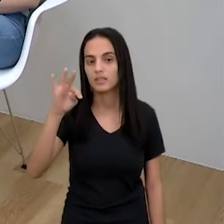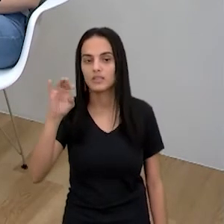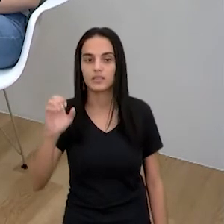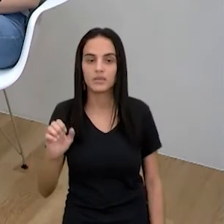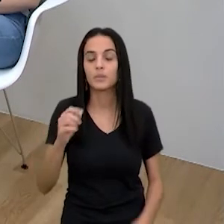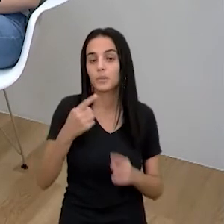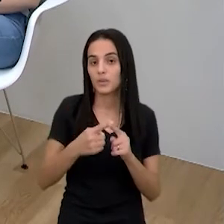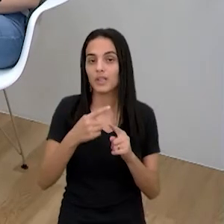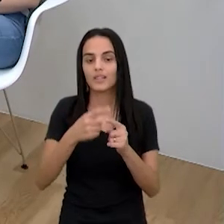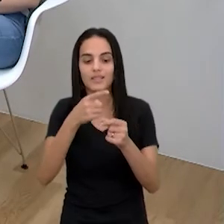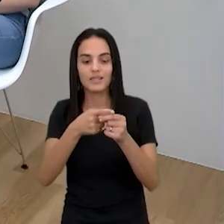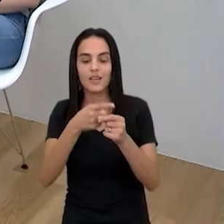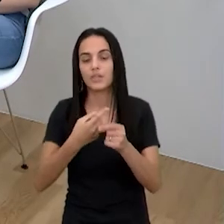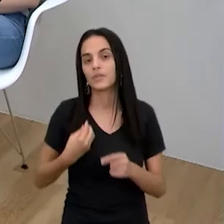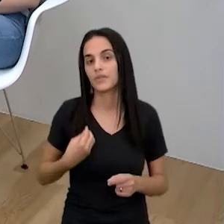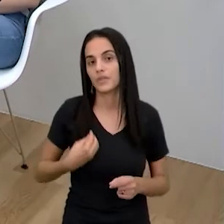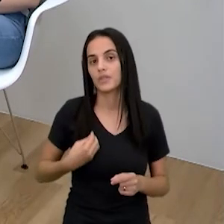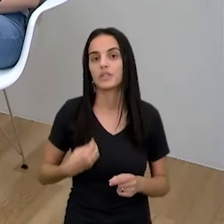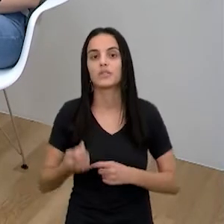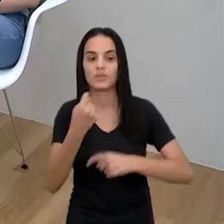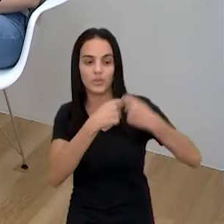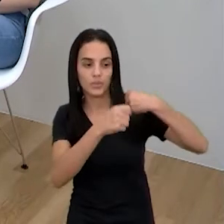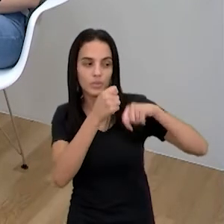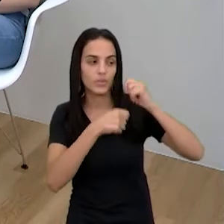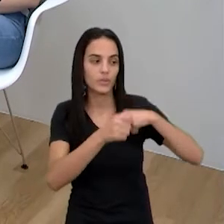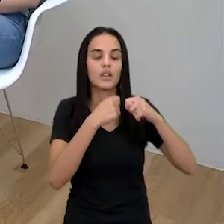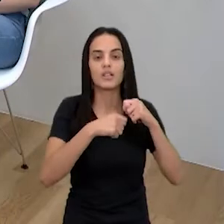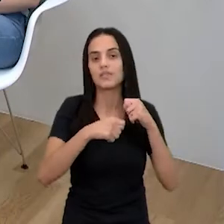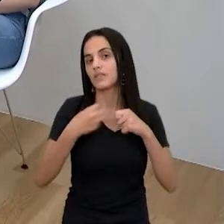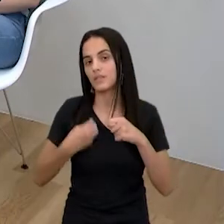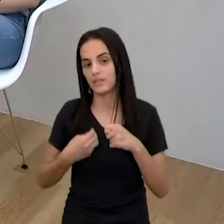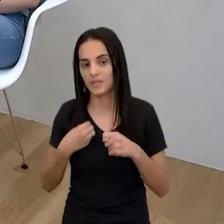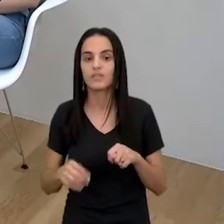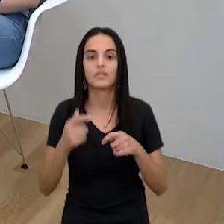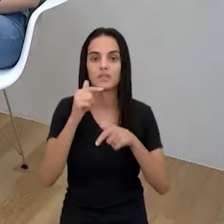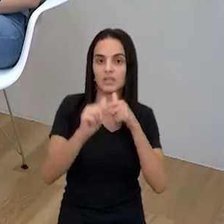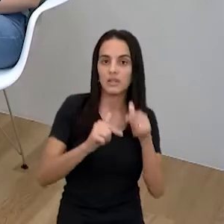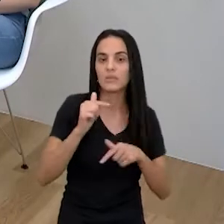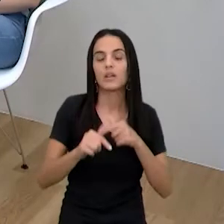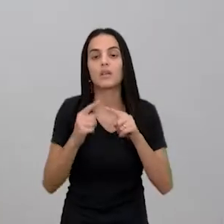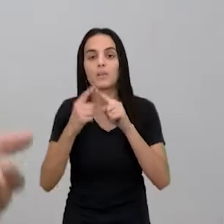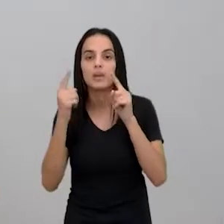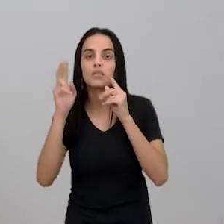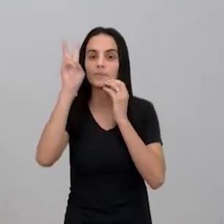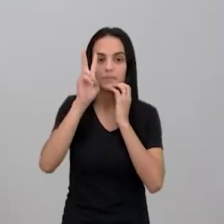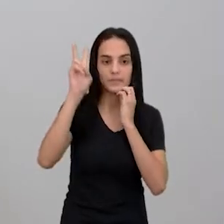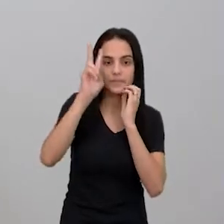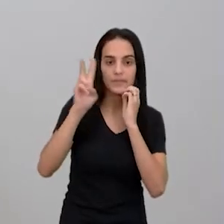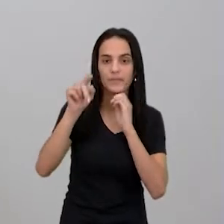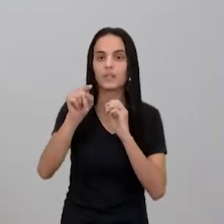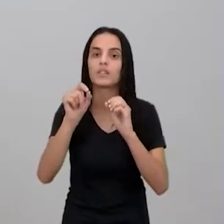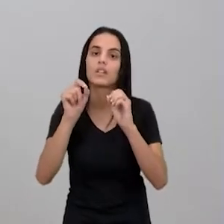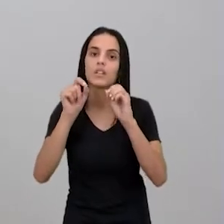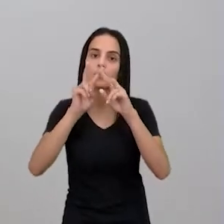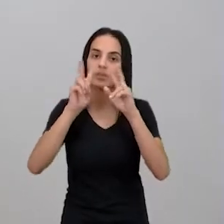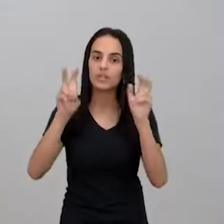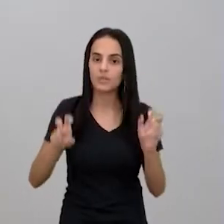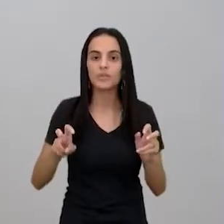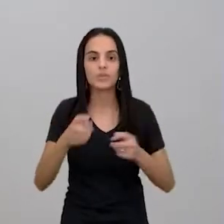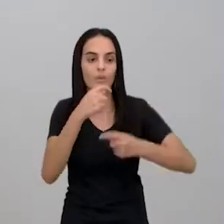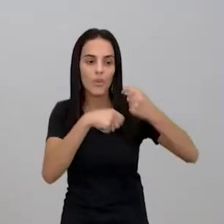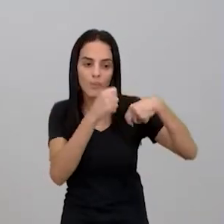me acompanhar, então, nessa aula a respeito aí da tecnologia e da agricultura, estou aqui hoje eu com o professor